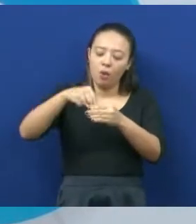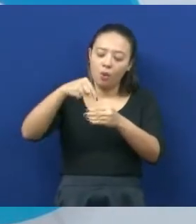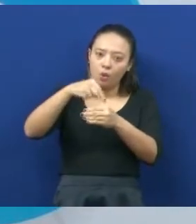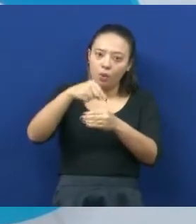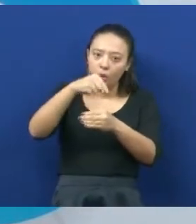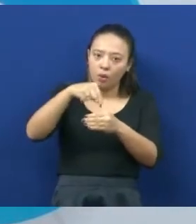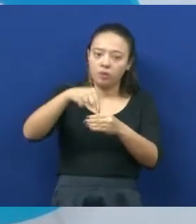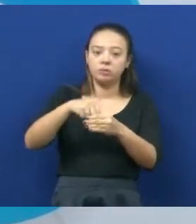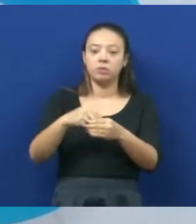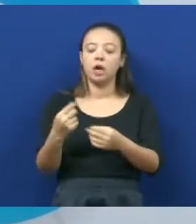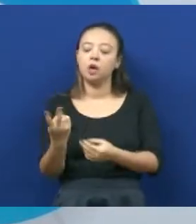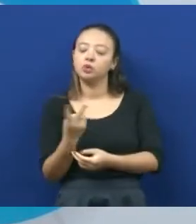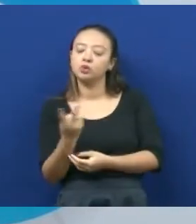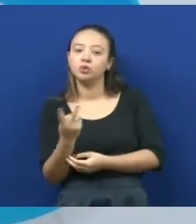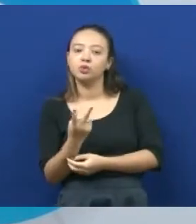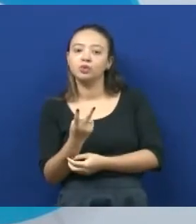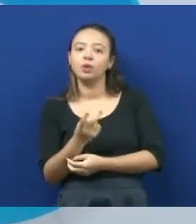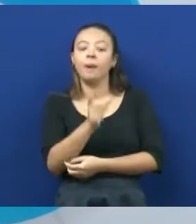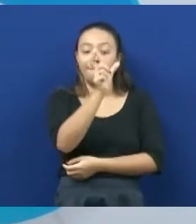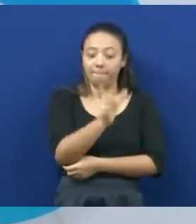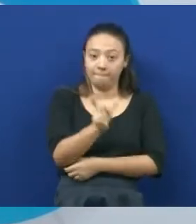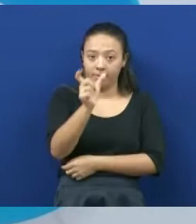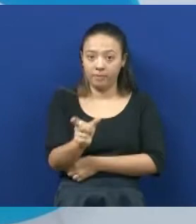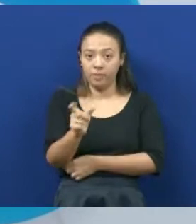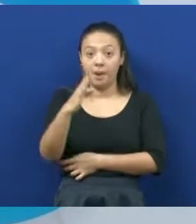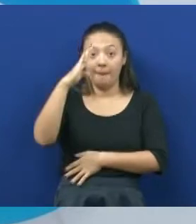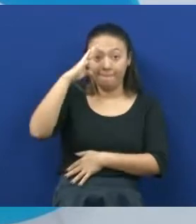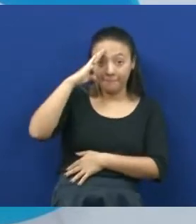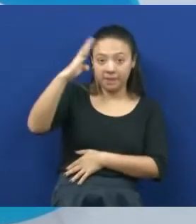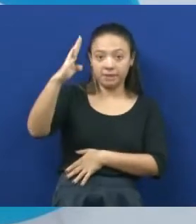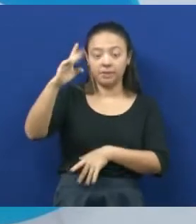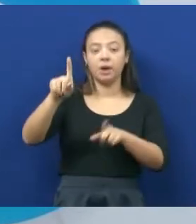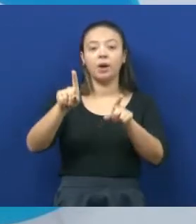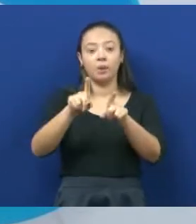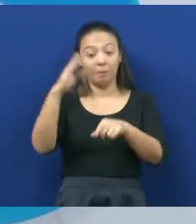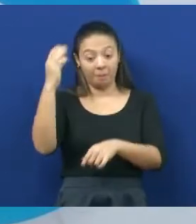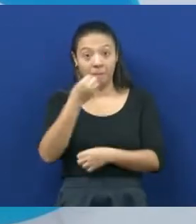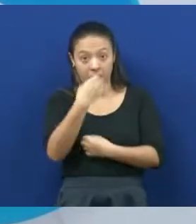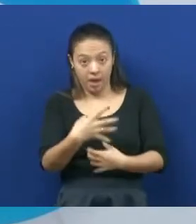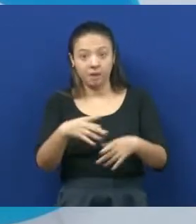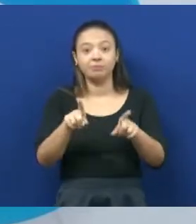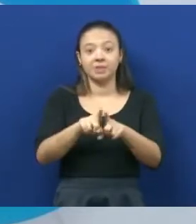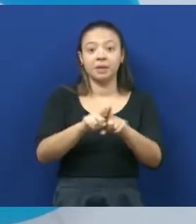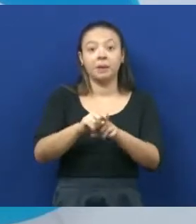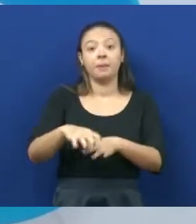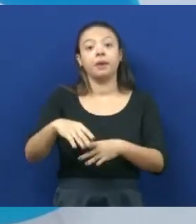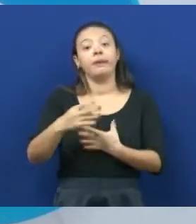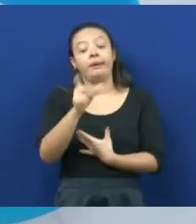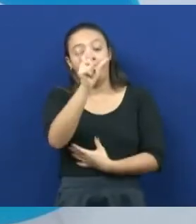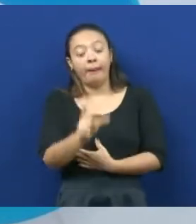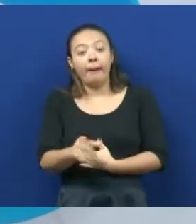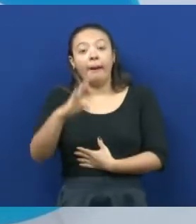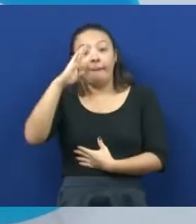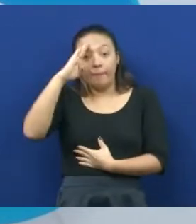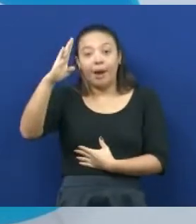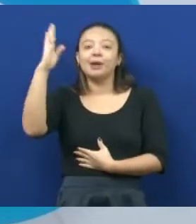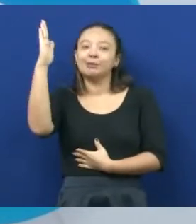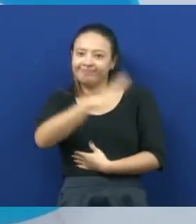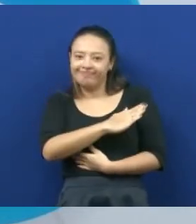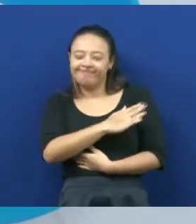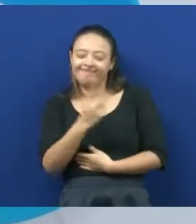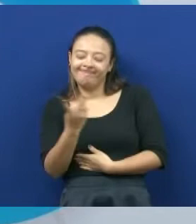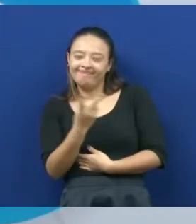ali, ao mesmo tempo, personagem protagonista e antagonista, porque ao passo que elas tentam fazer o bem, elas também tentam